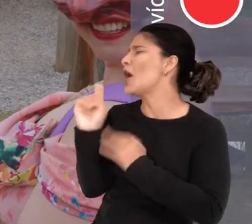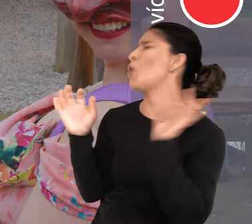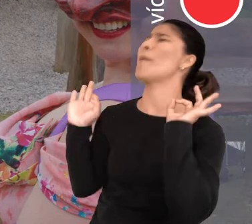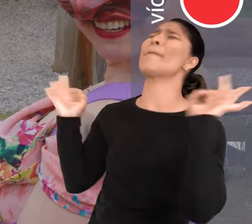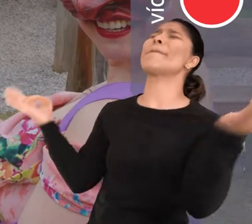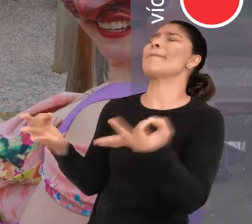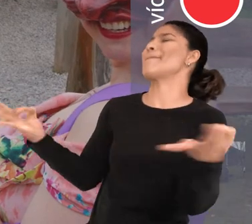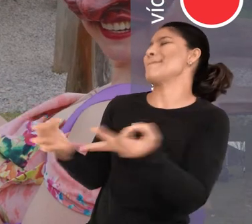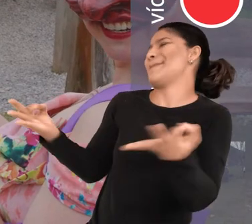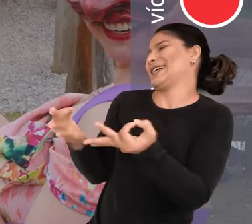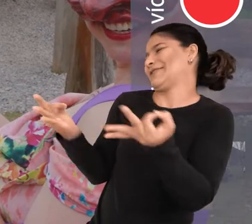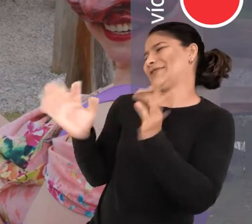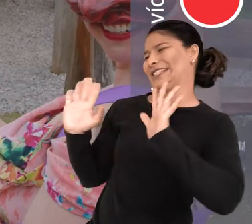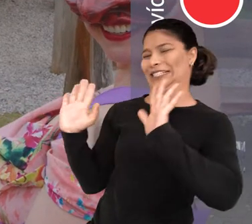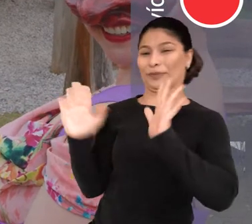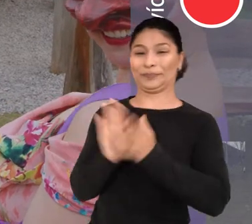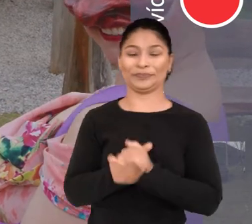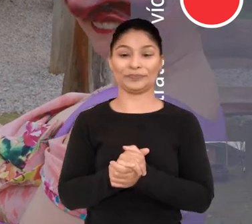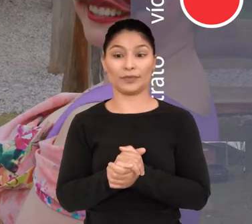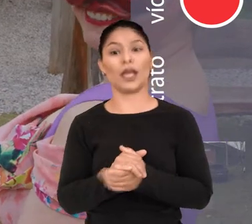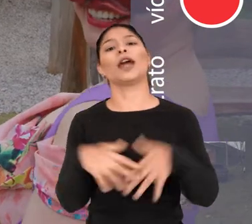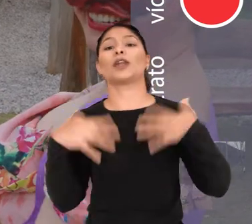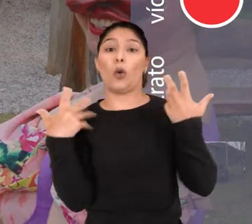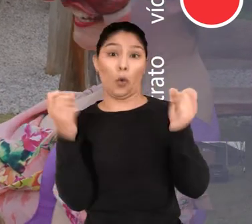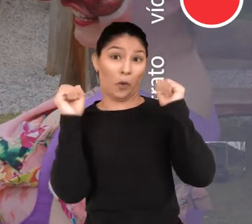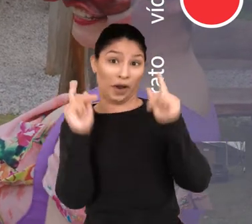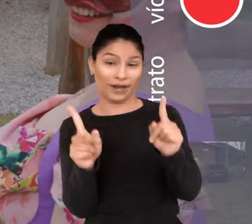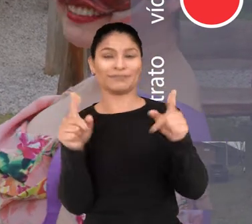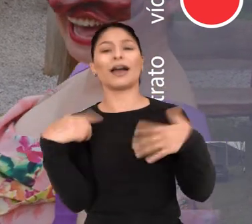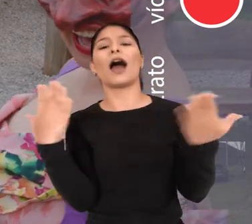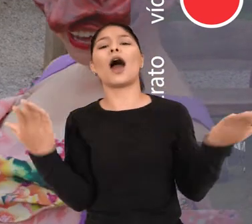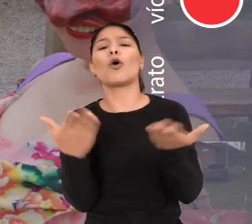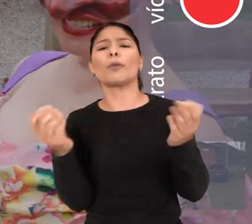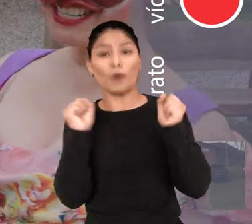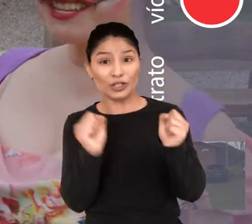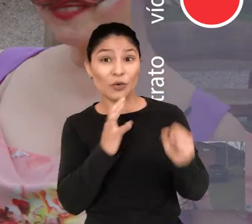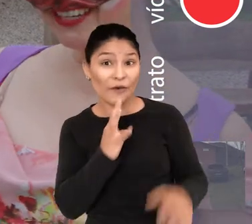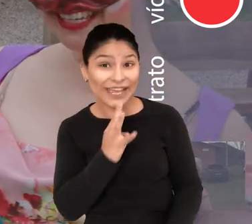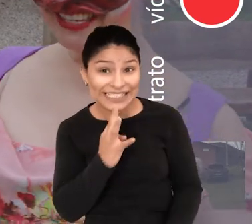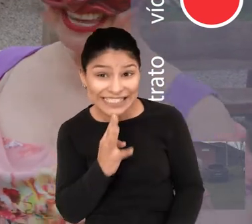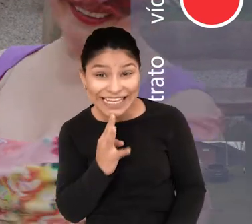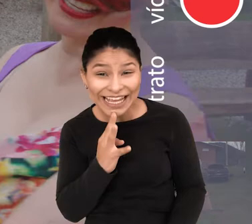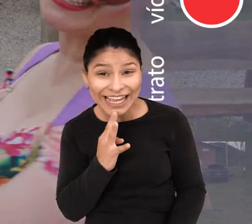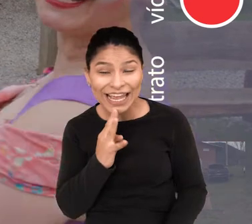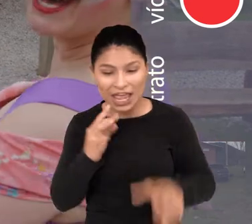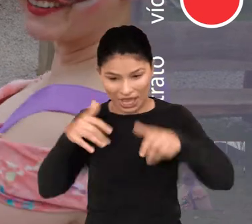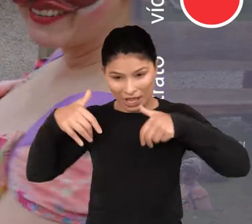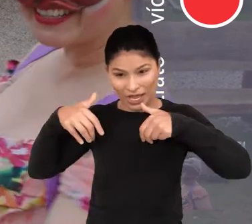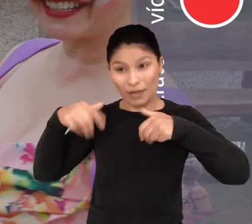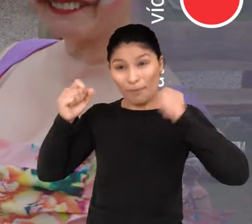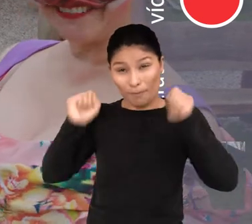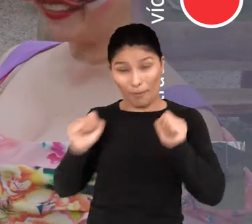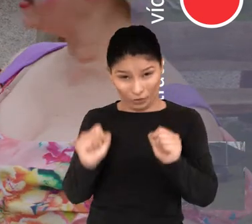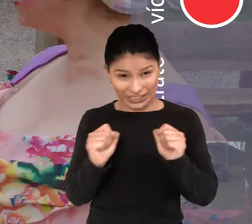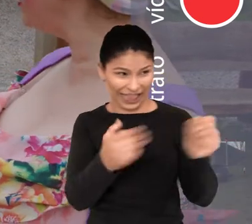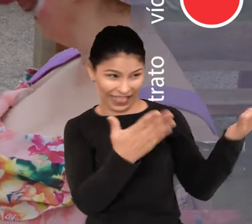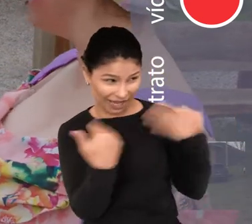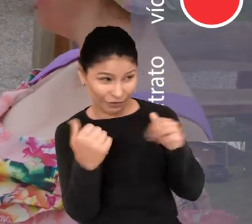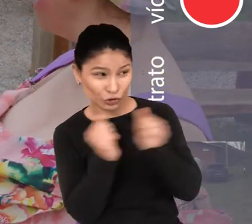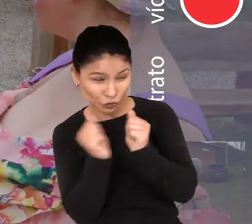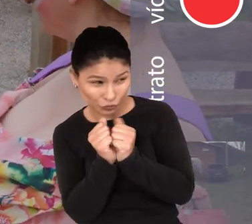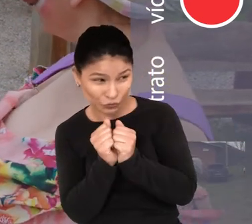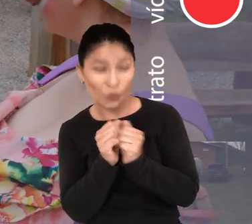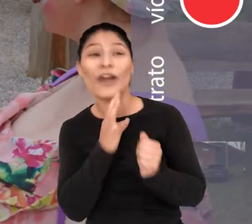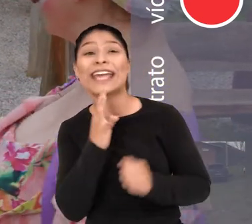Não, Fiorelinha Está perfeito, meu Boaene Então tá Agora a gente pode ir Conhecer a horta Boaene